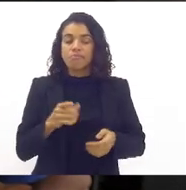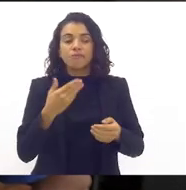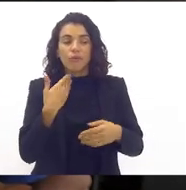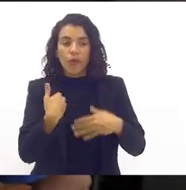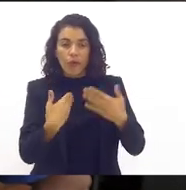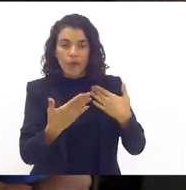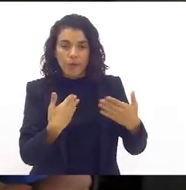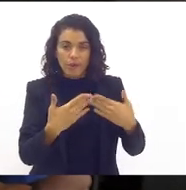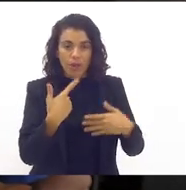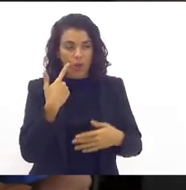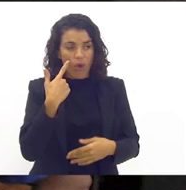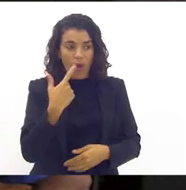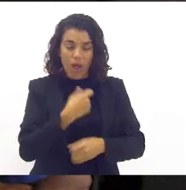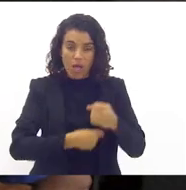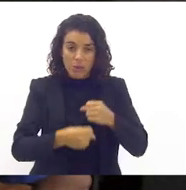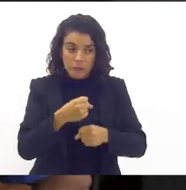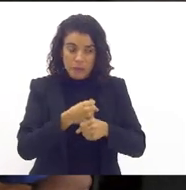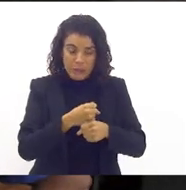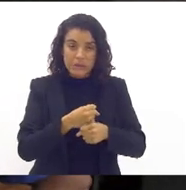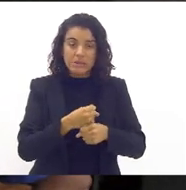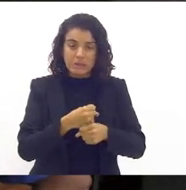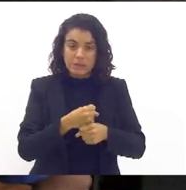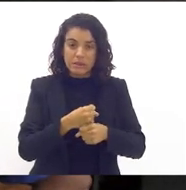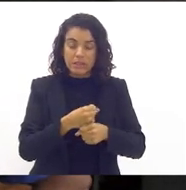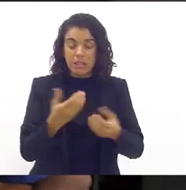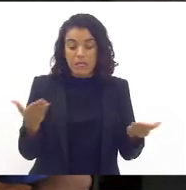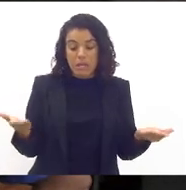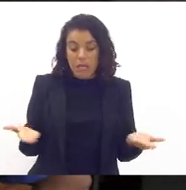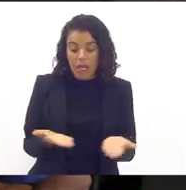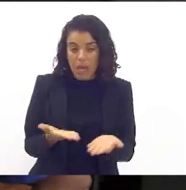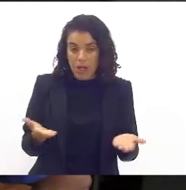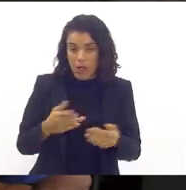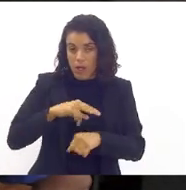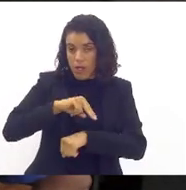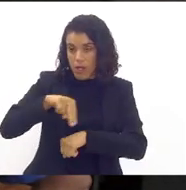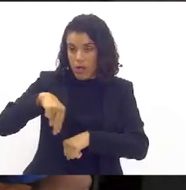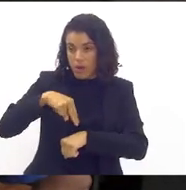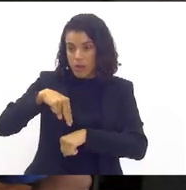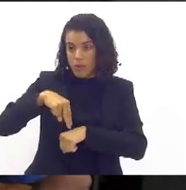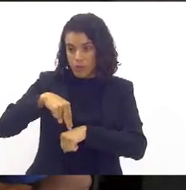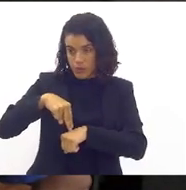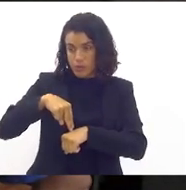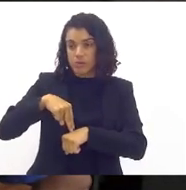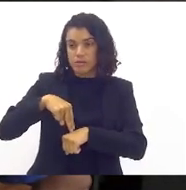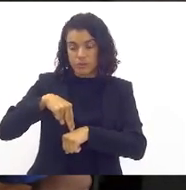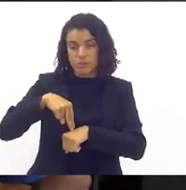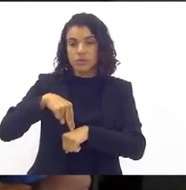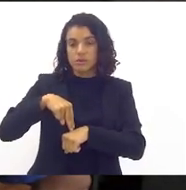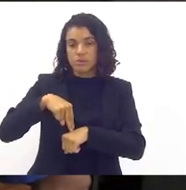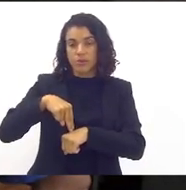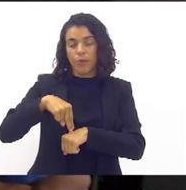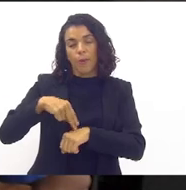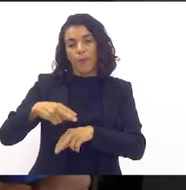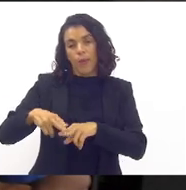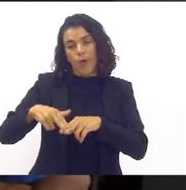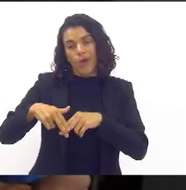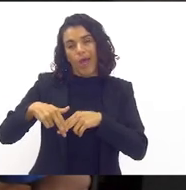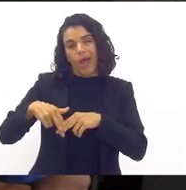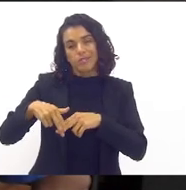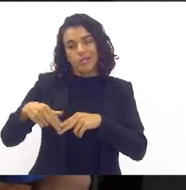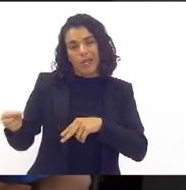está desde o ano passado, e agora a União com a reforma